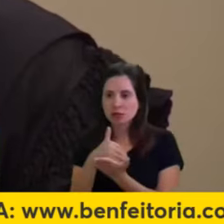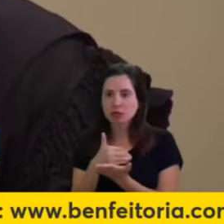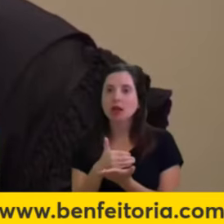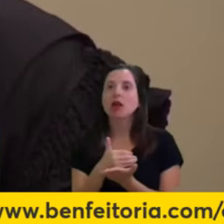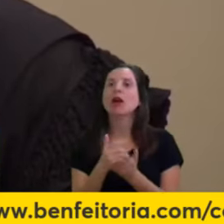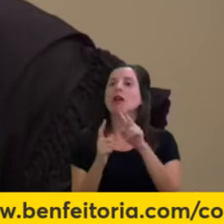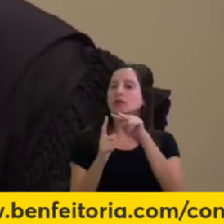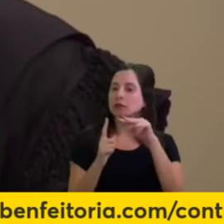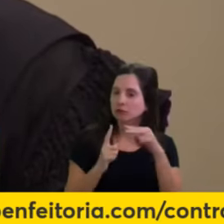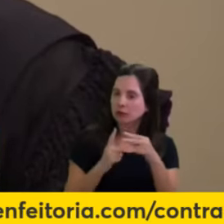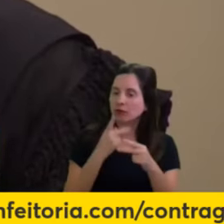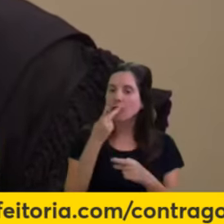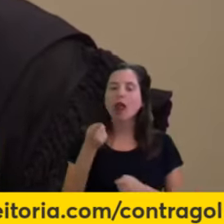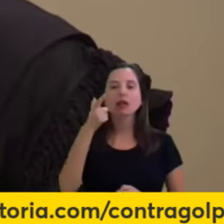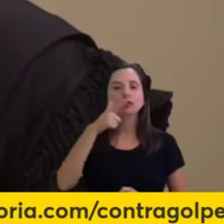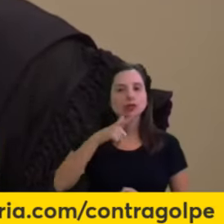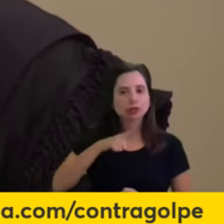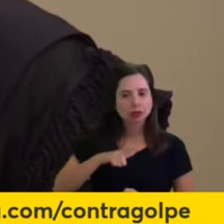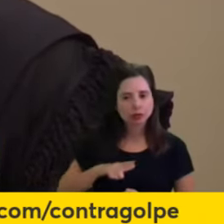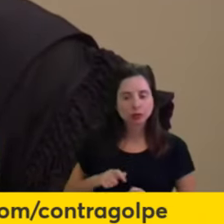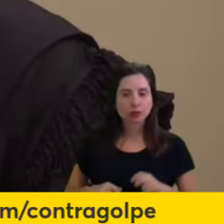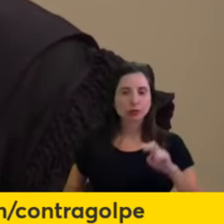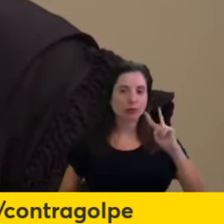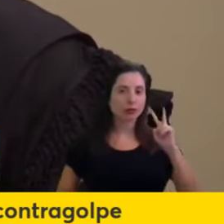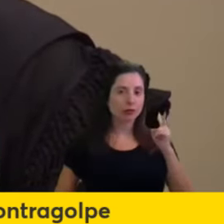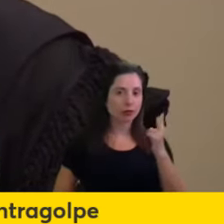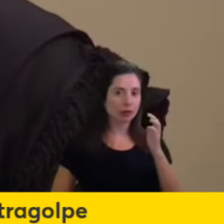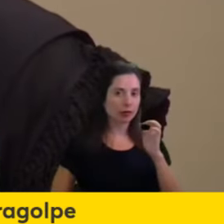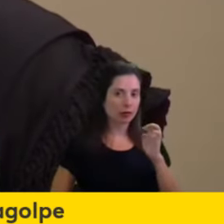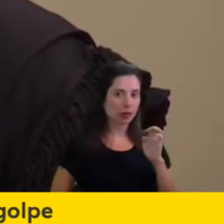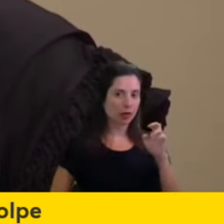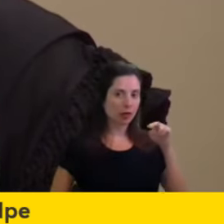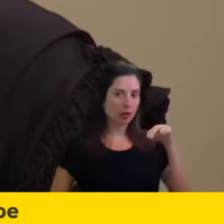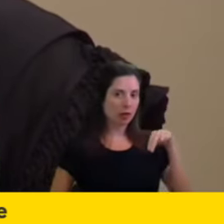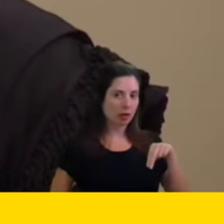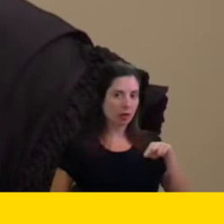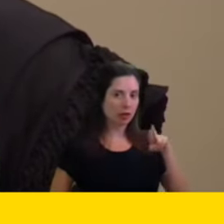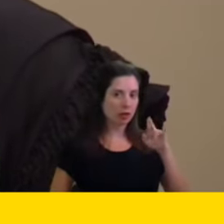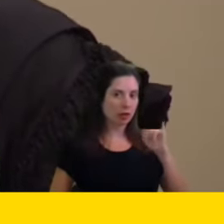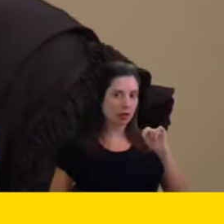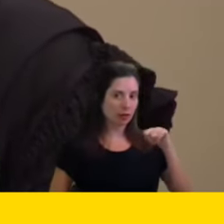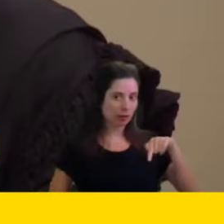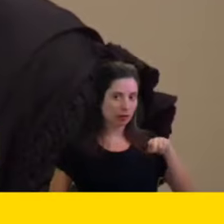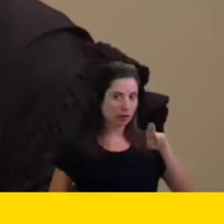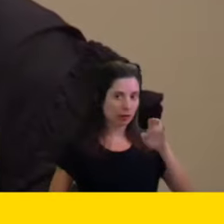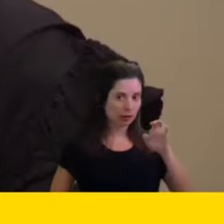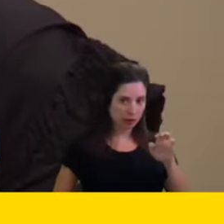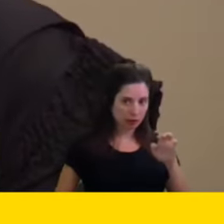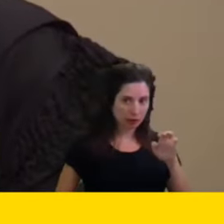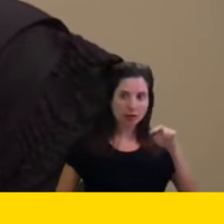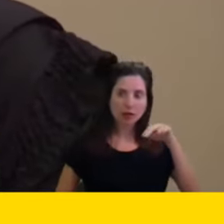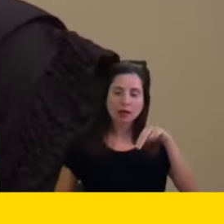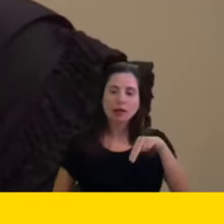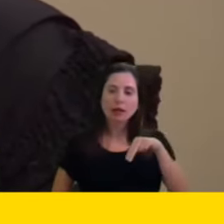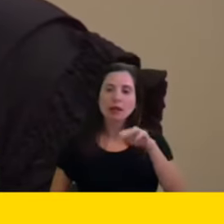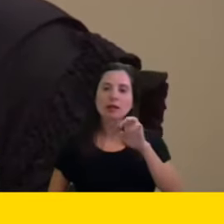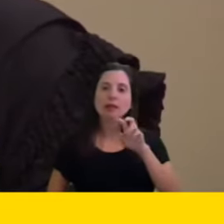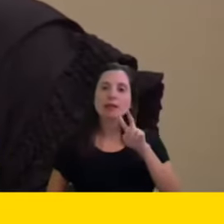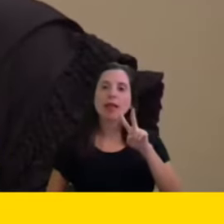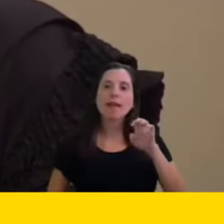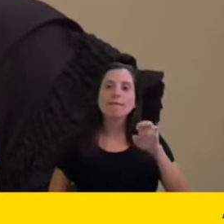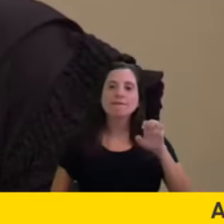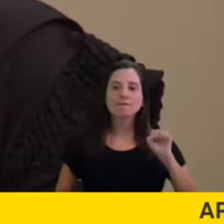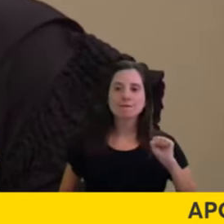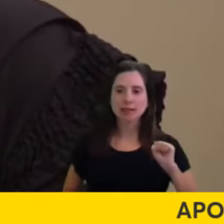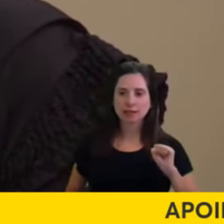novo volta do ministro rque Neves que já citei acima conforme se pode constatar não tendo competência esta corte em apreciar